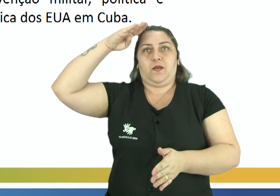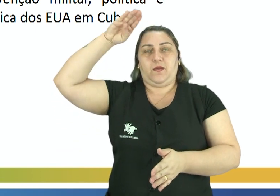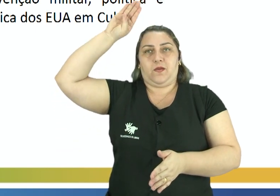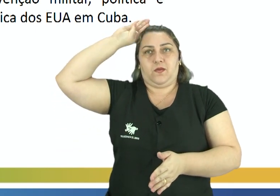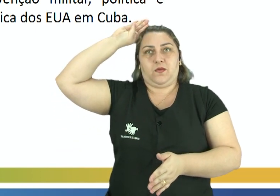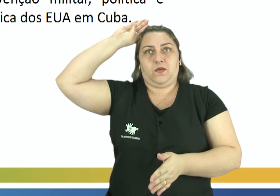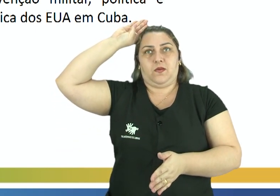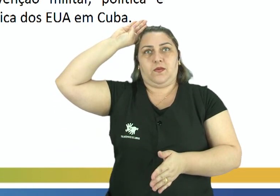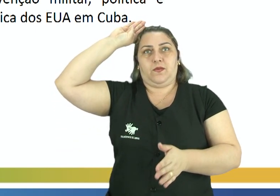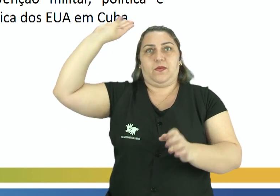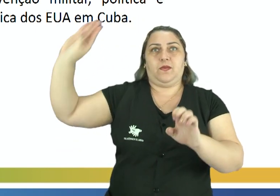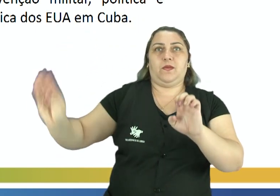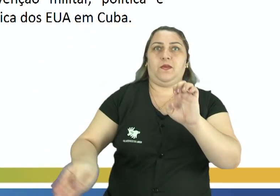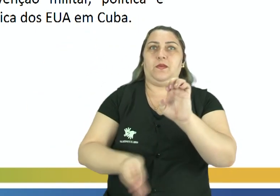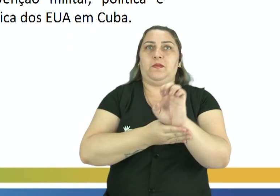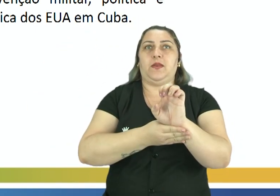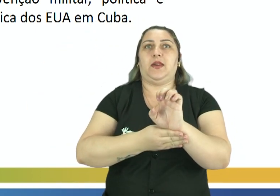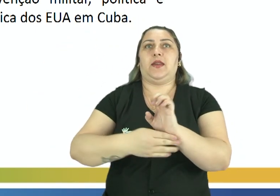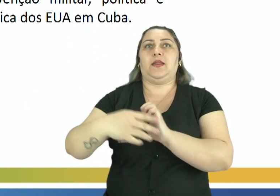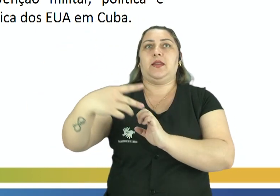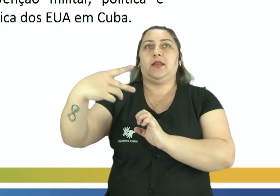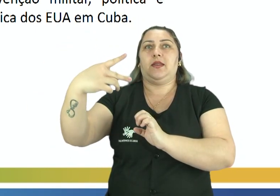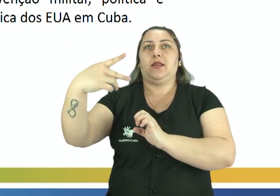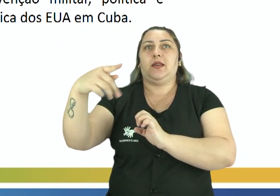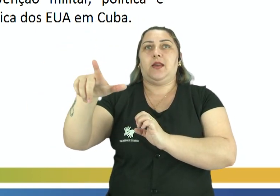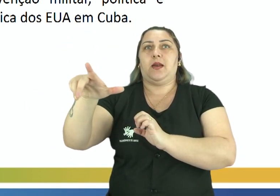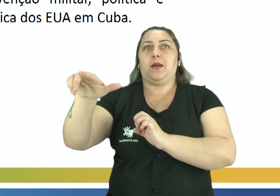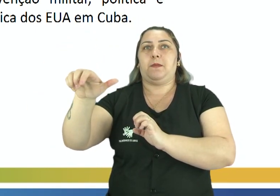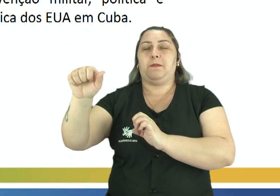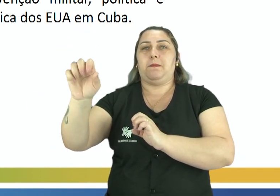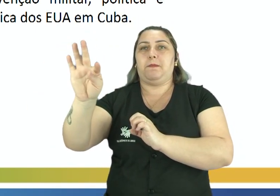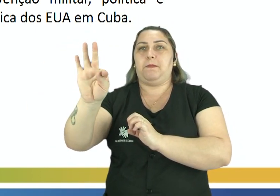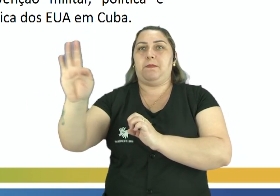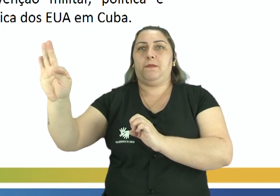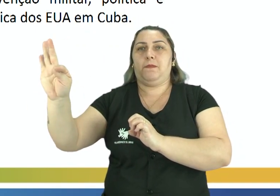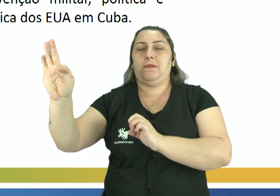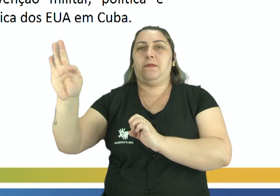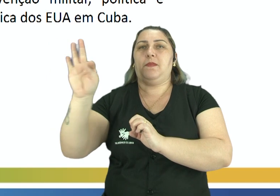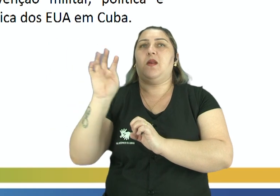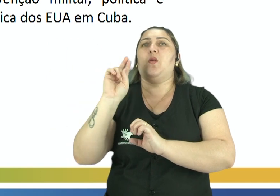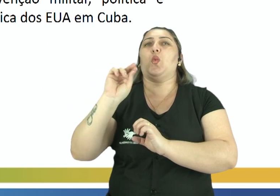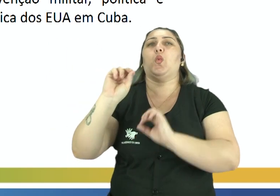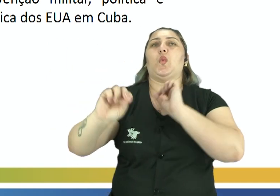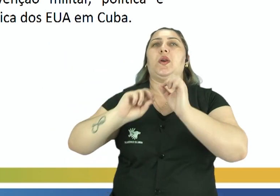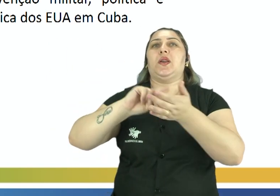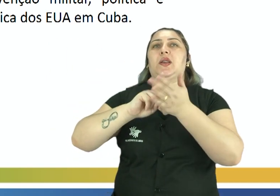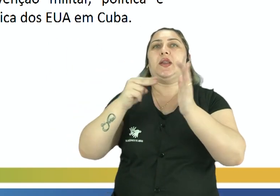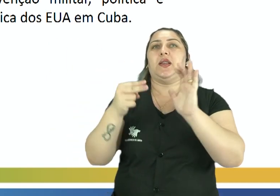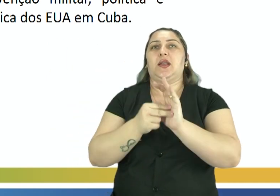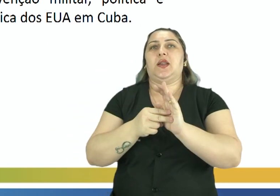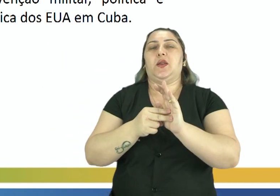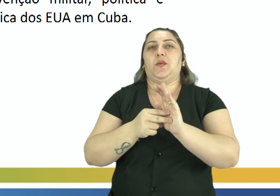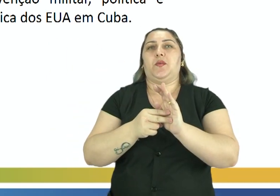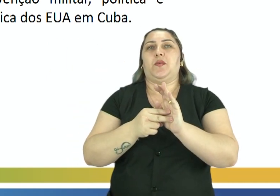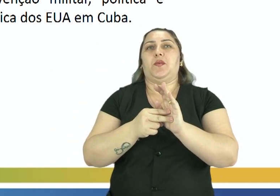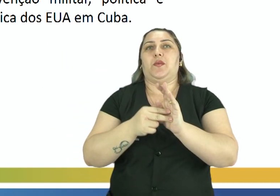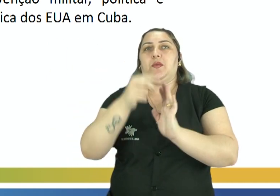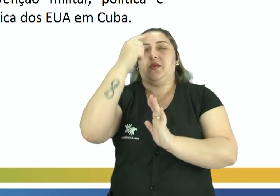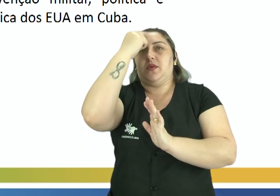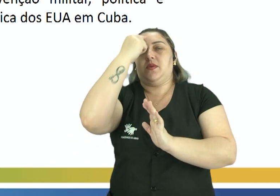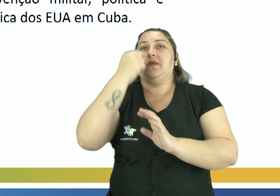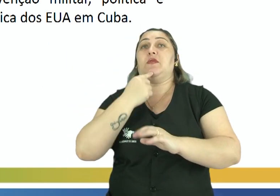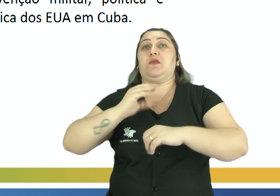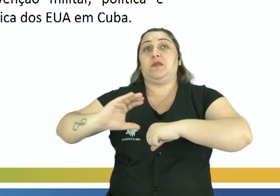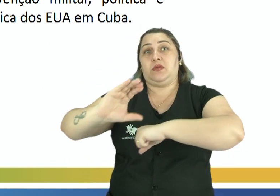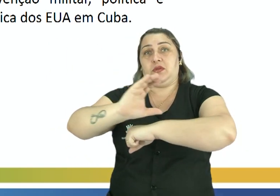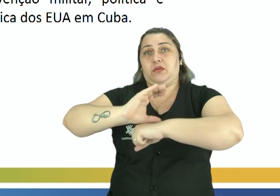a chamada Emenda Platt, foi citada anteriormente. Essa Emenda Platt exatamente mostra uma figura aí de uma